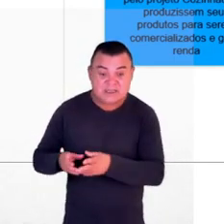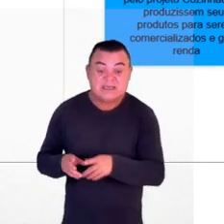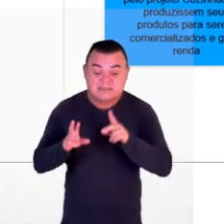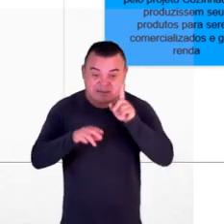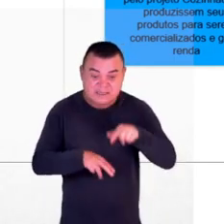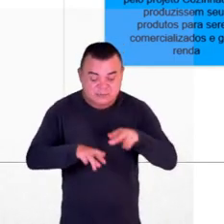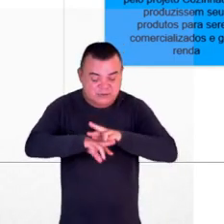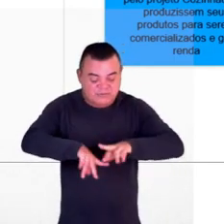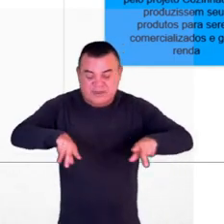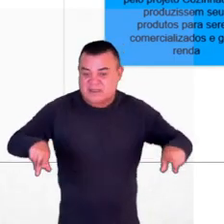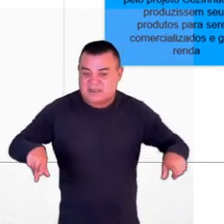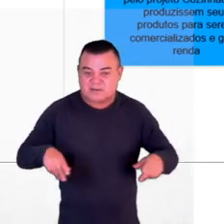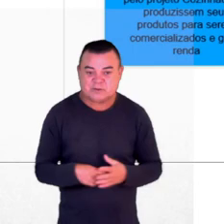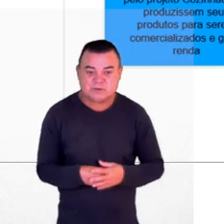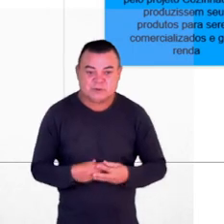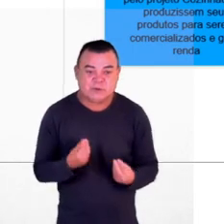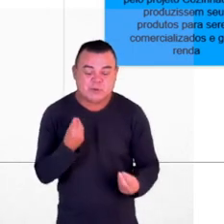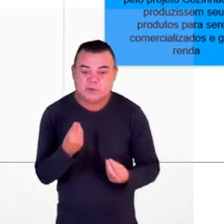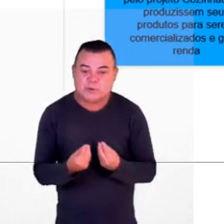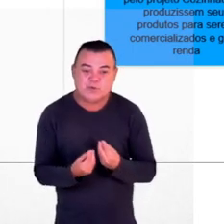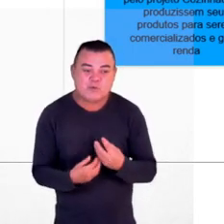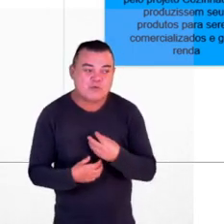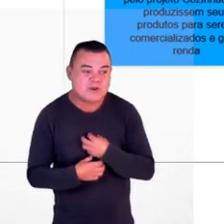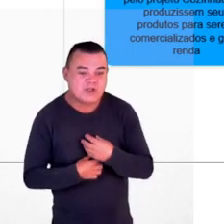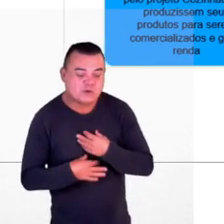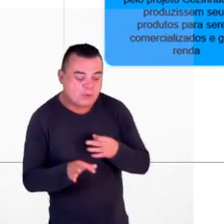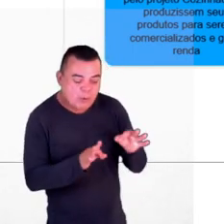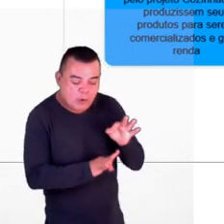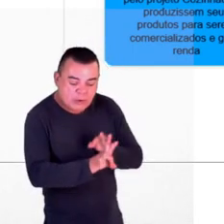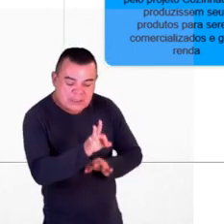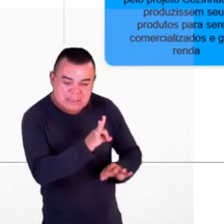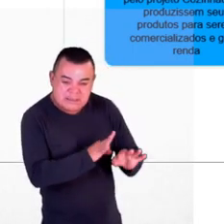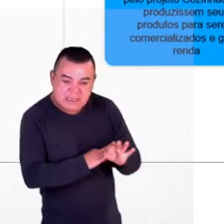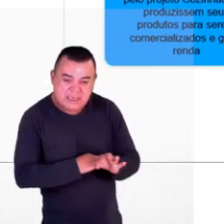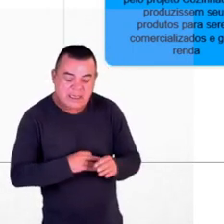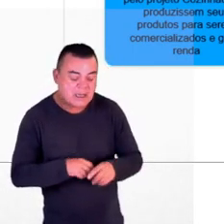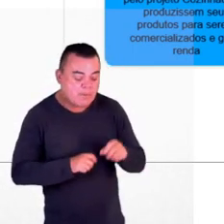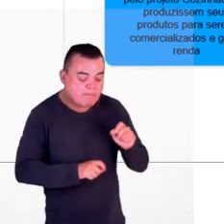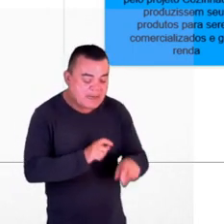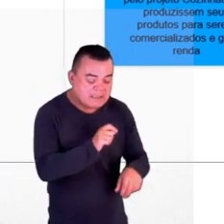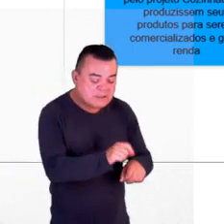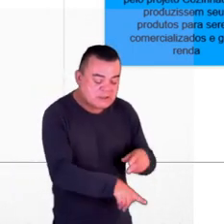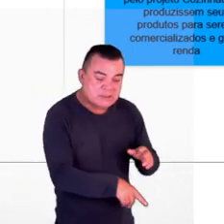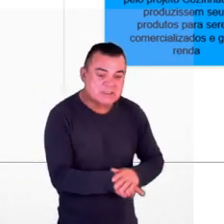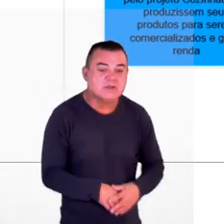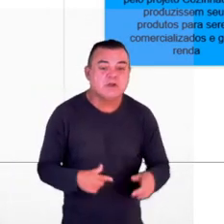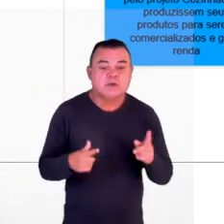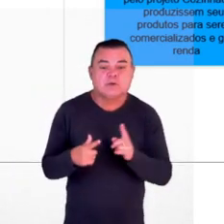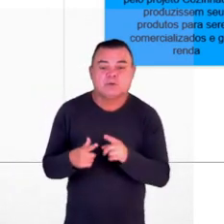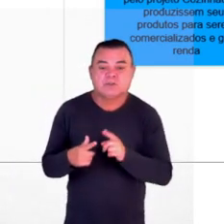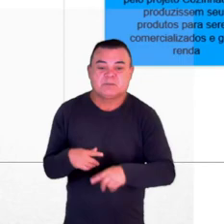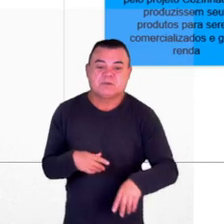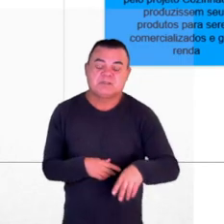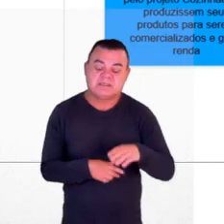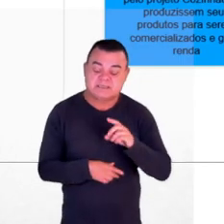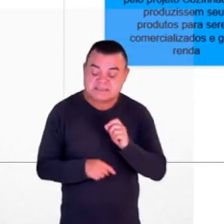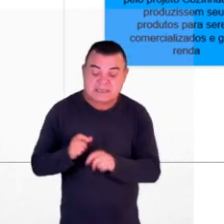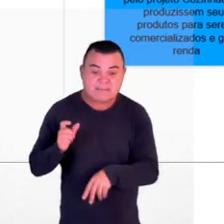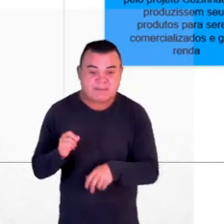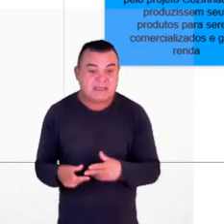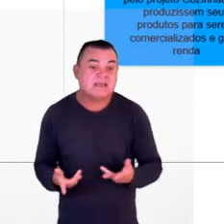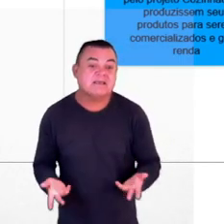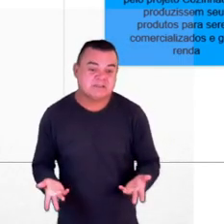forma de preparar o plantil né é outra a própria o tipo de sementes né que o o participante aqui